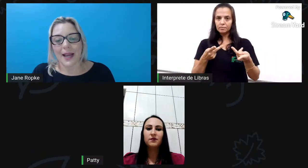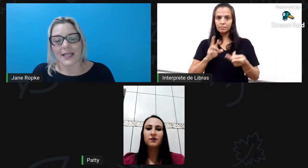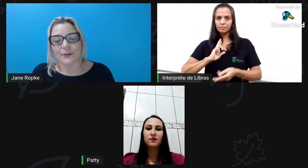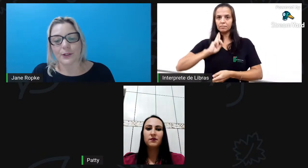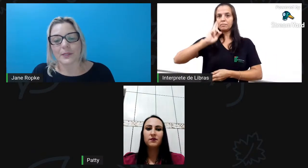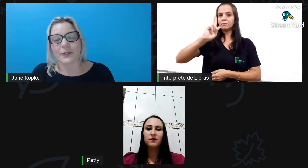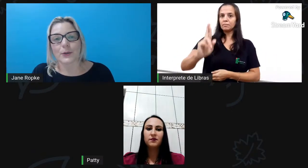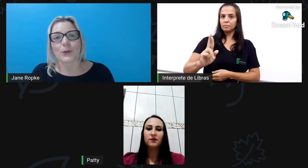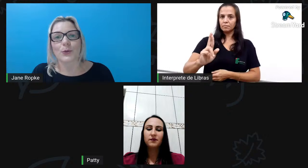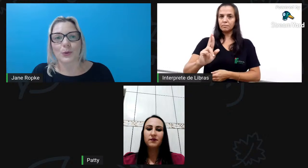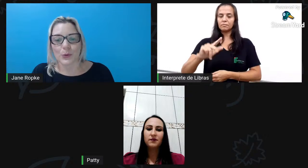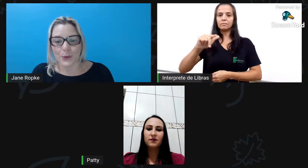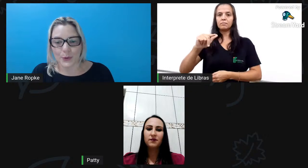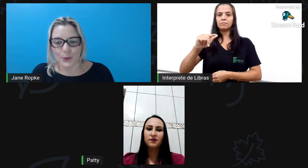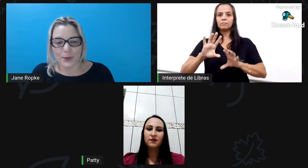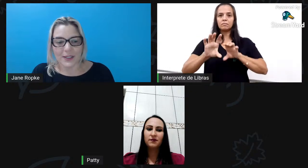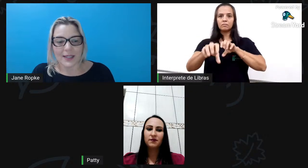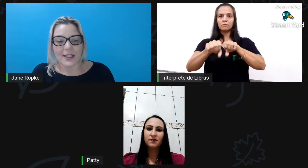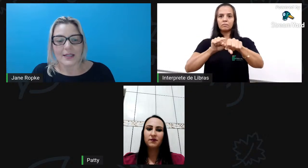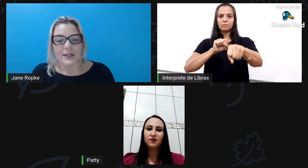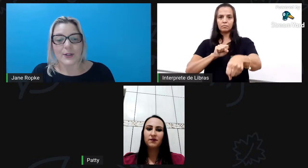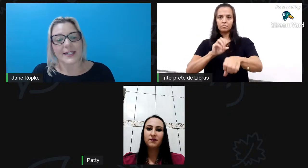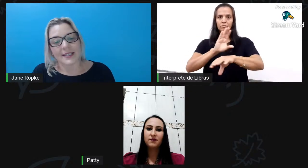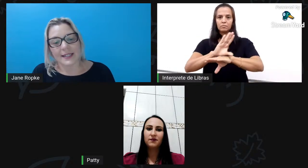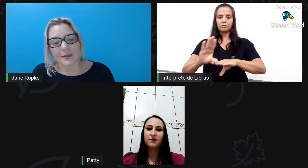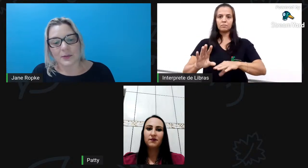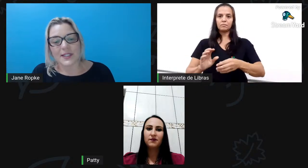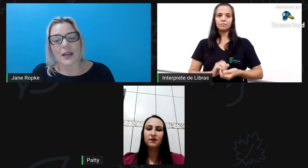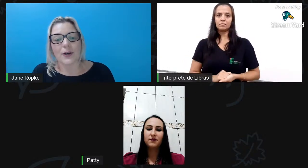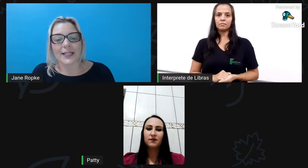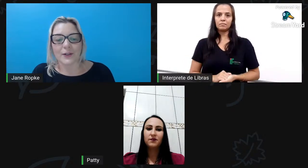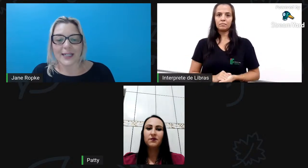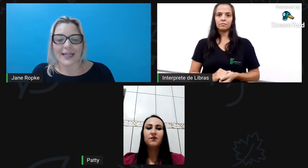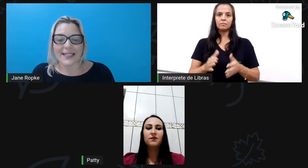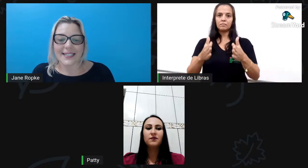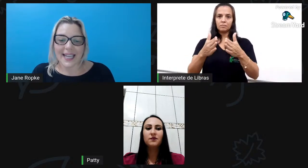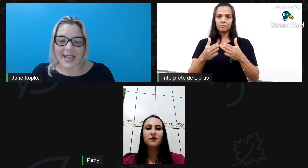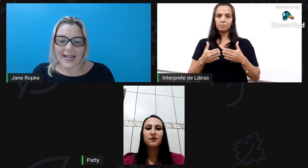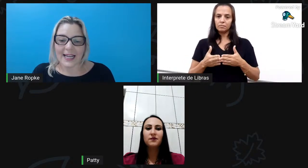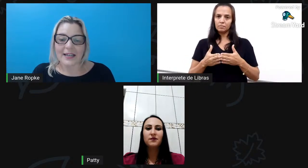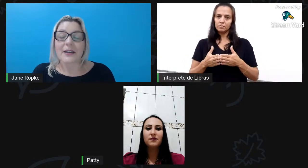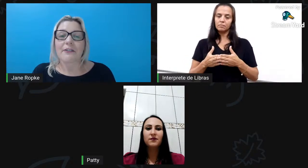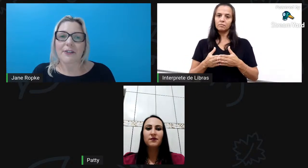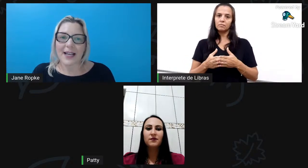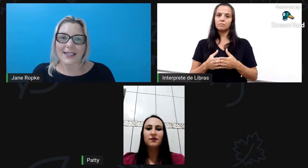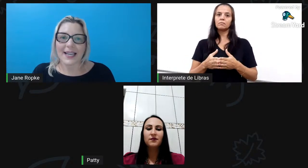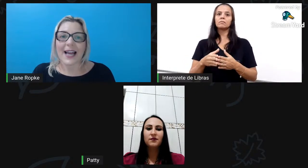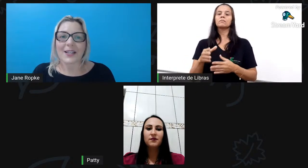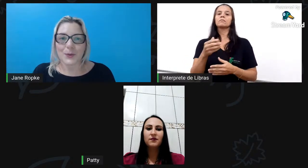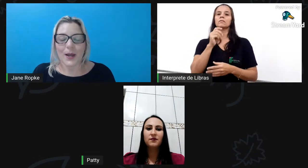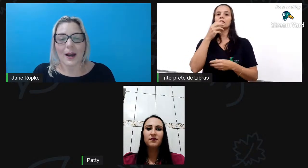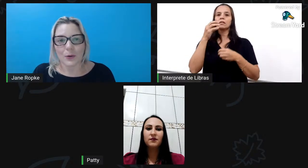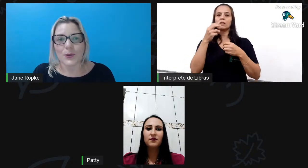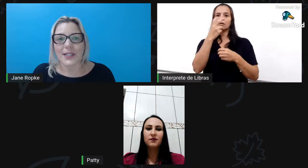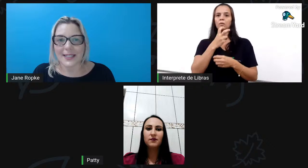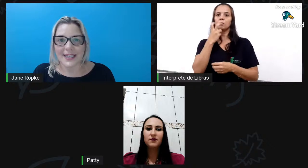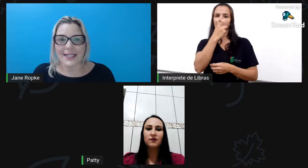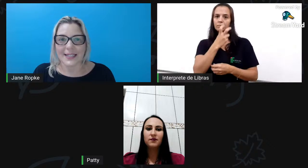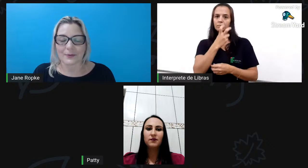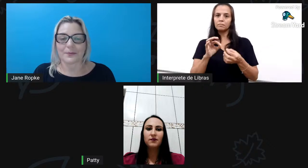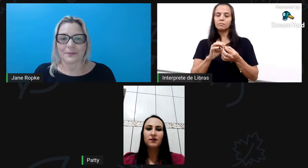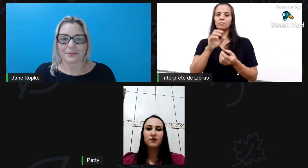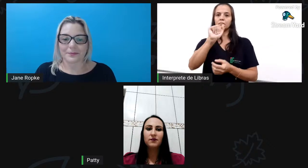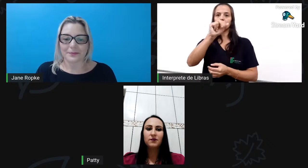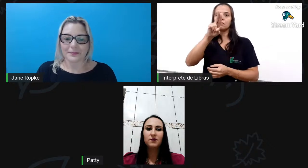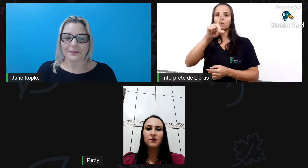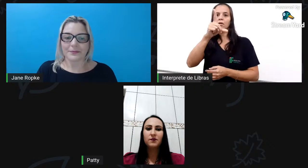dos demais formandos do curso. Solicitamos que a oradora Graciela faça a sua